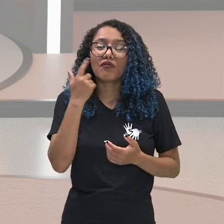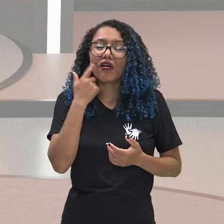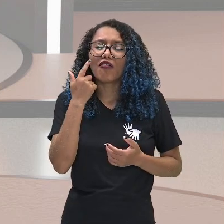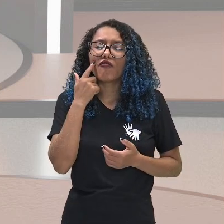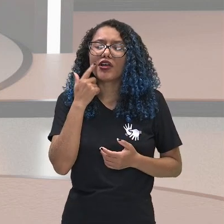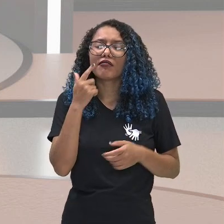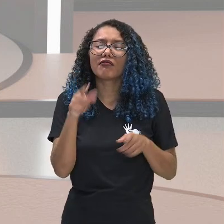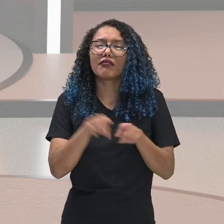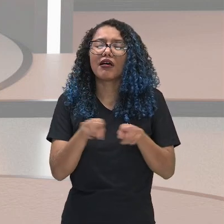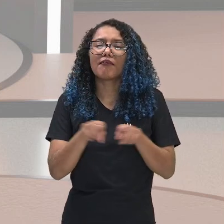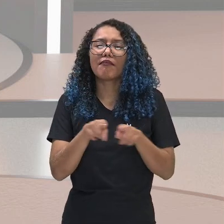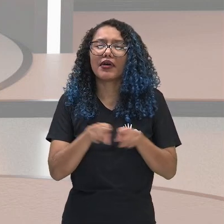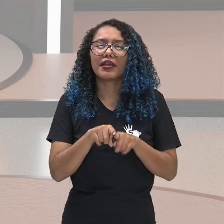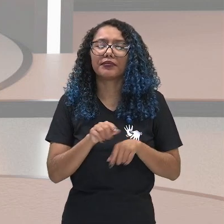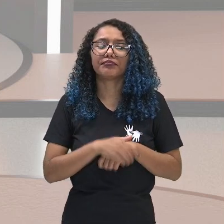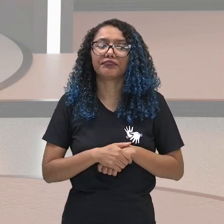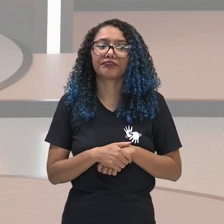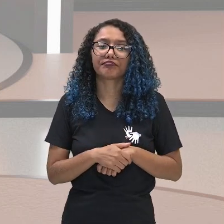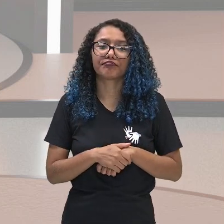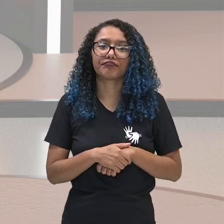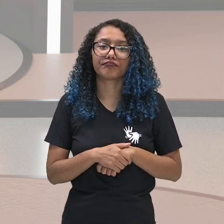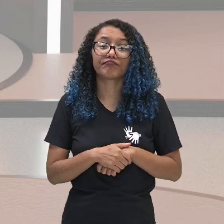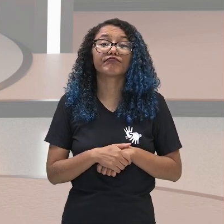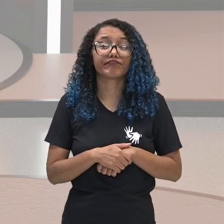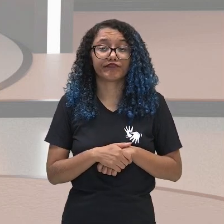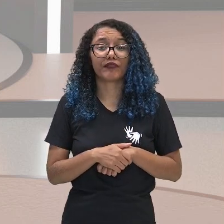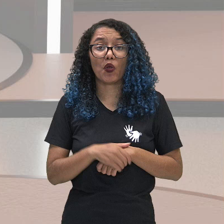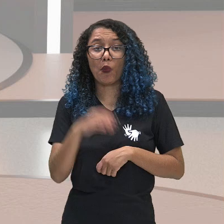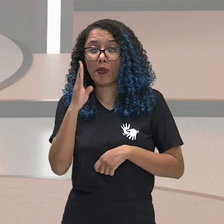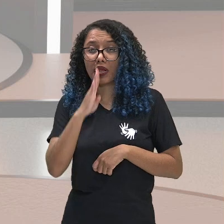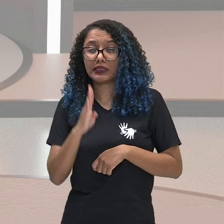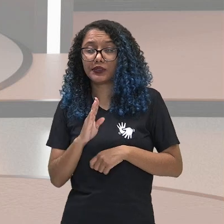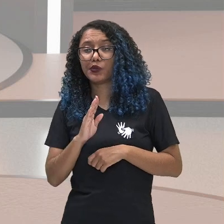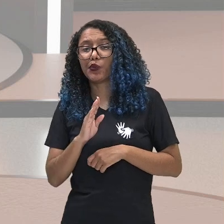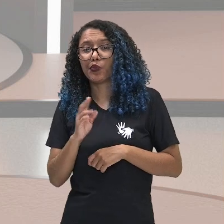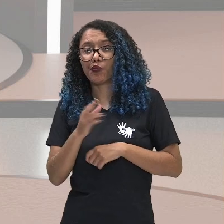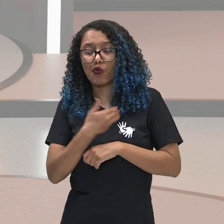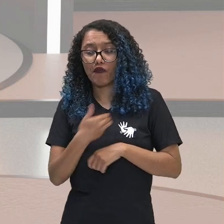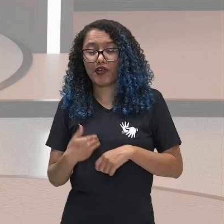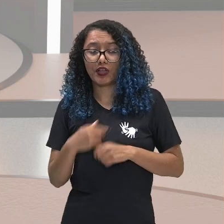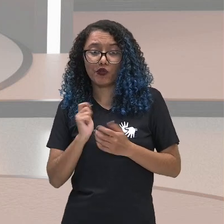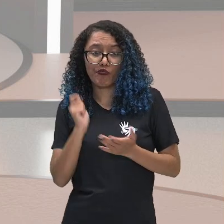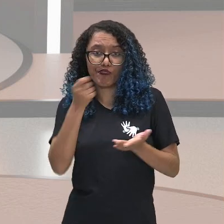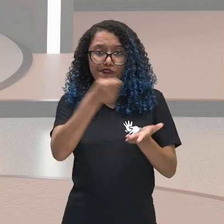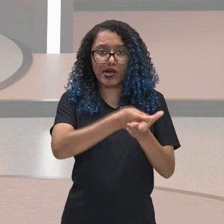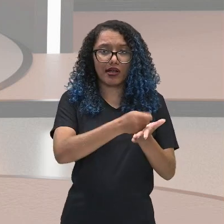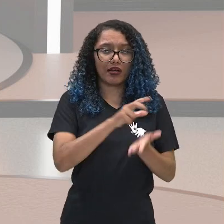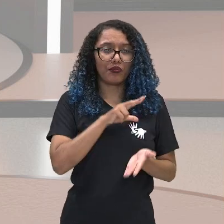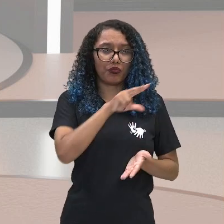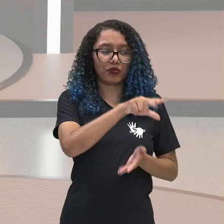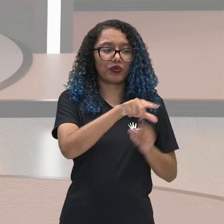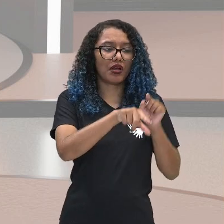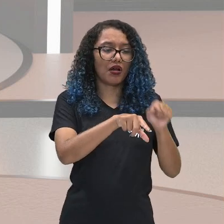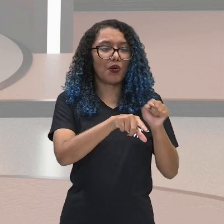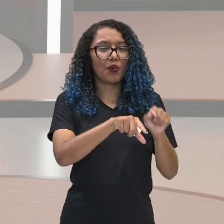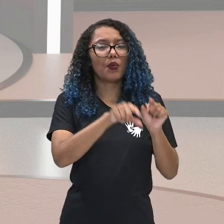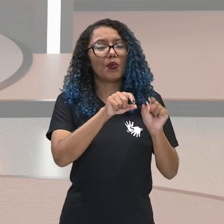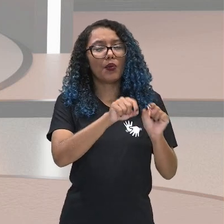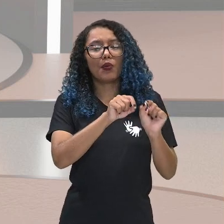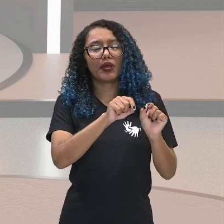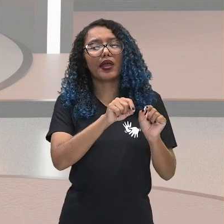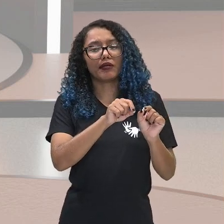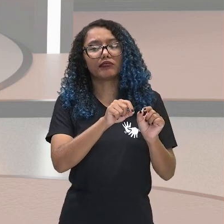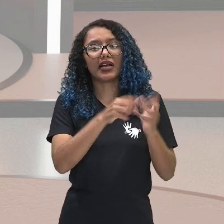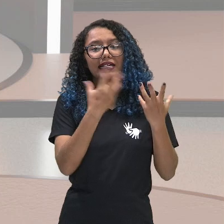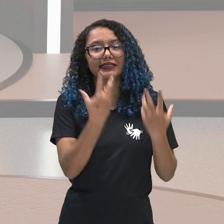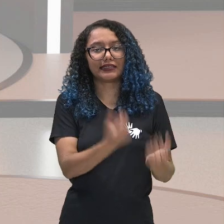gente paga, então, né, lá para Portugal para eles reconhecerem esse processo de independência. E logo depois, então, desse processo